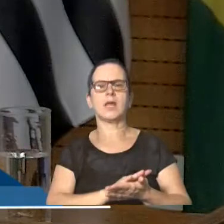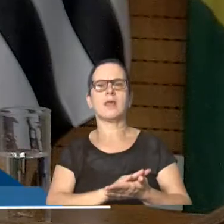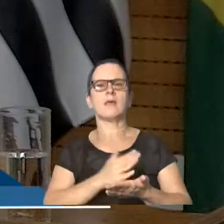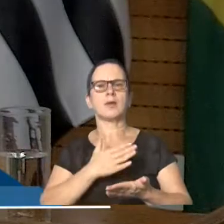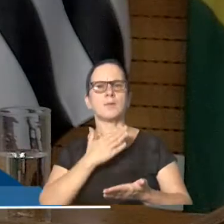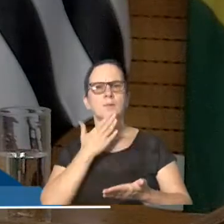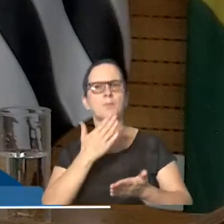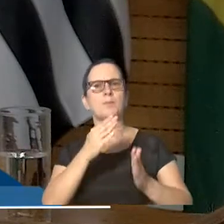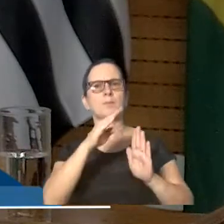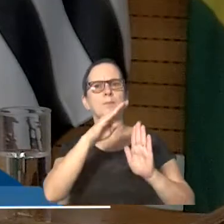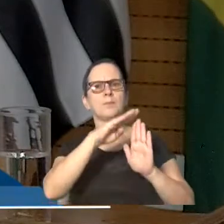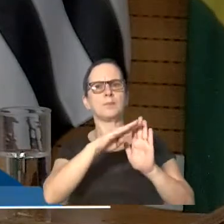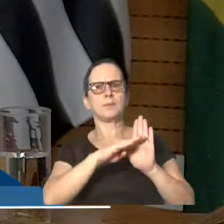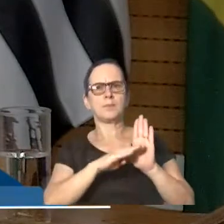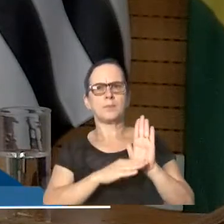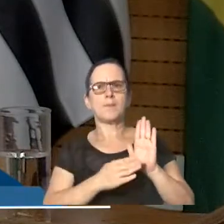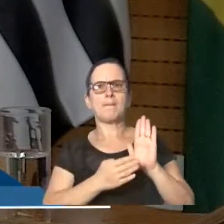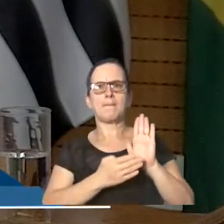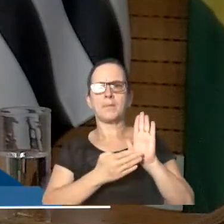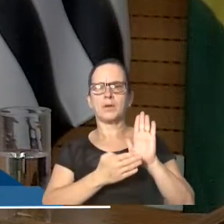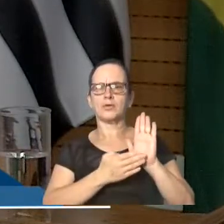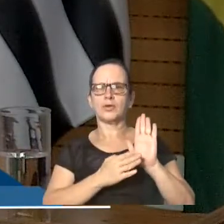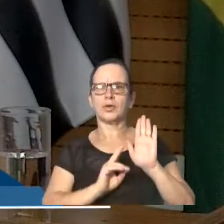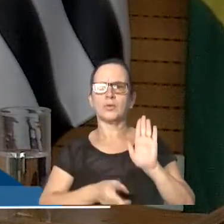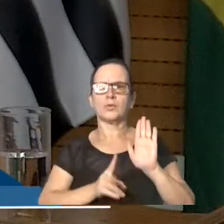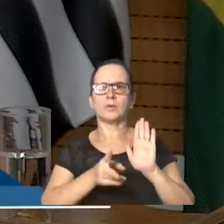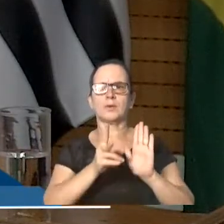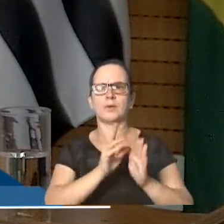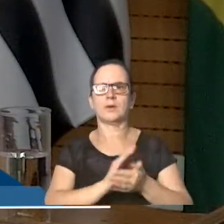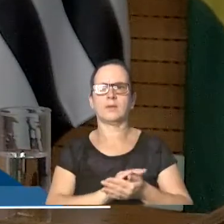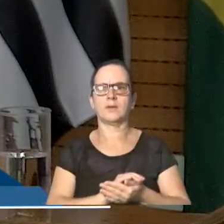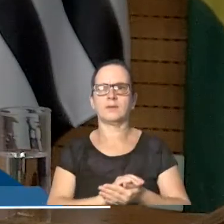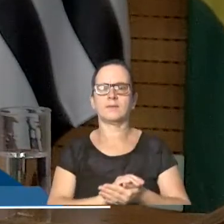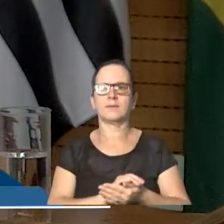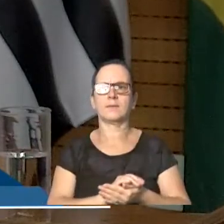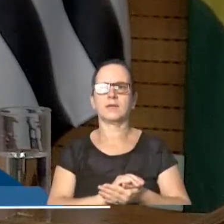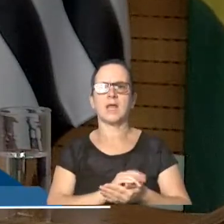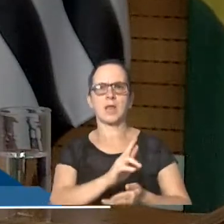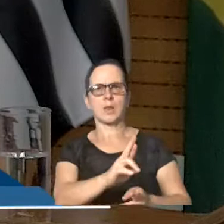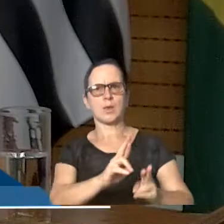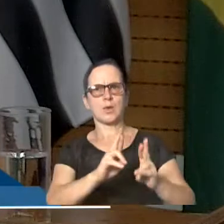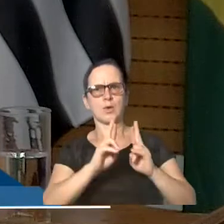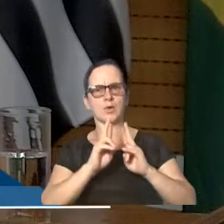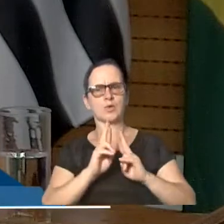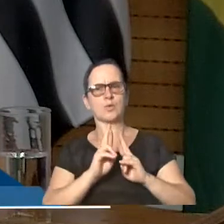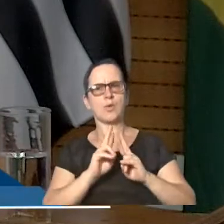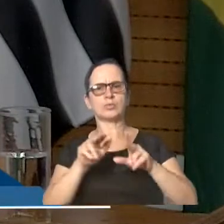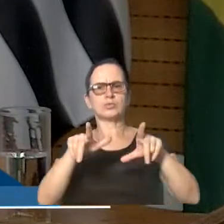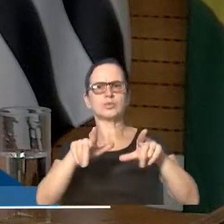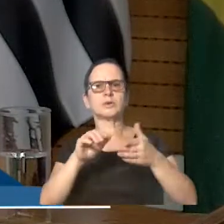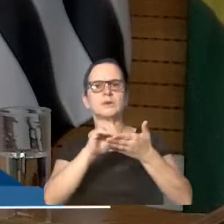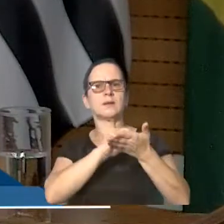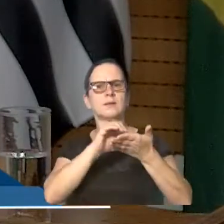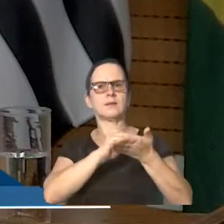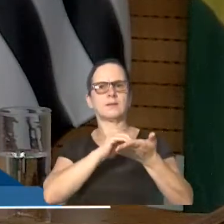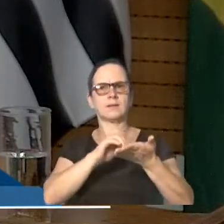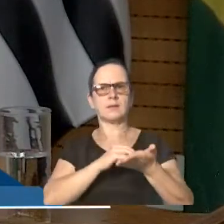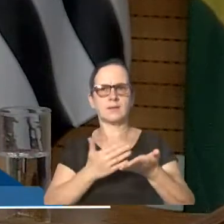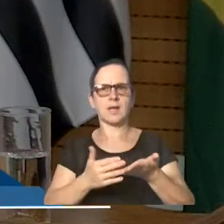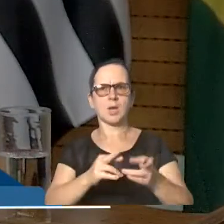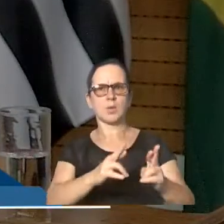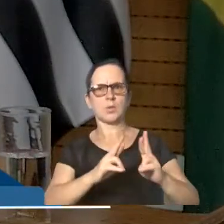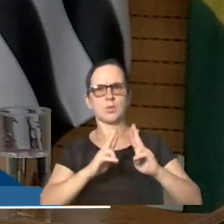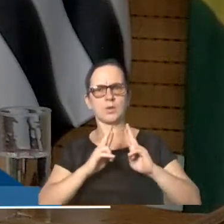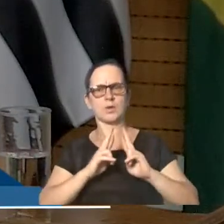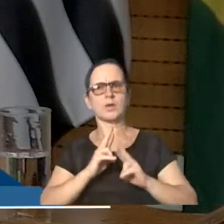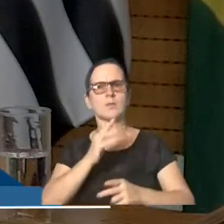pedidos, incansavelmente, nessa casa legislativa. E a resposta que nós tínhamos do setor de manutenção, e o seu vereador, o seu Pilco também, é